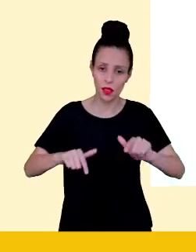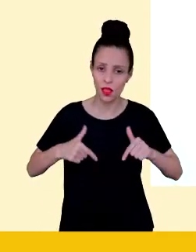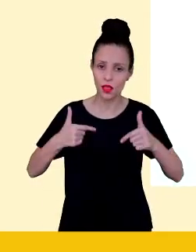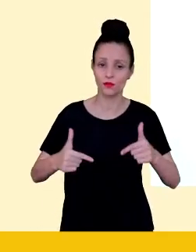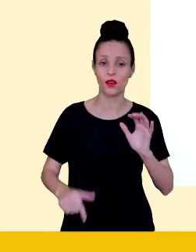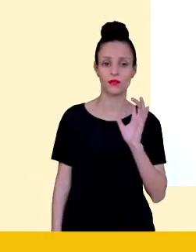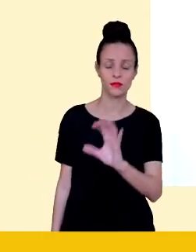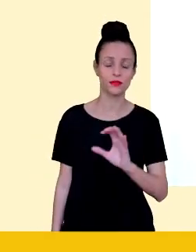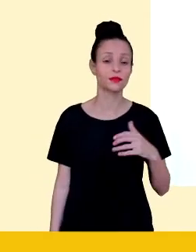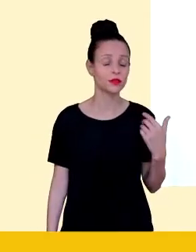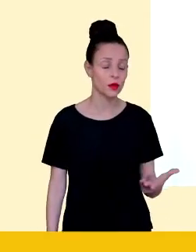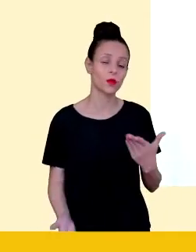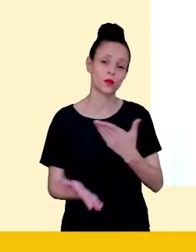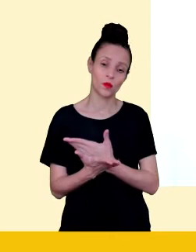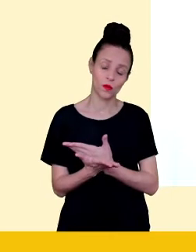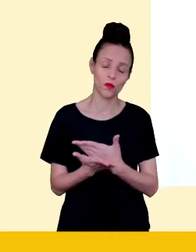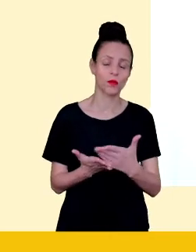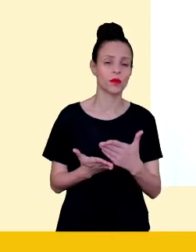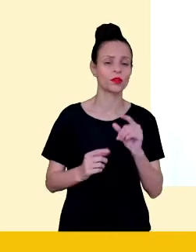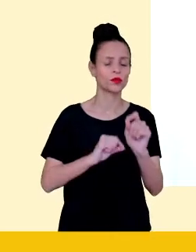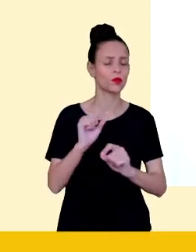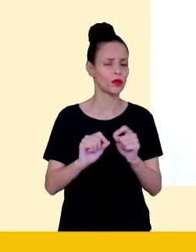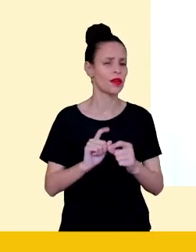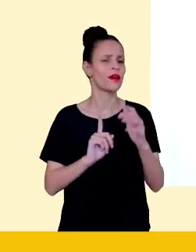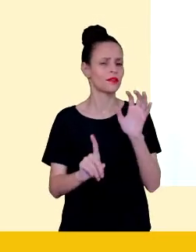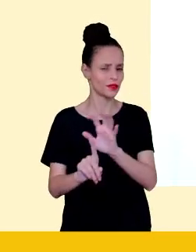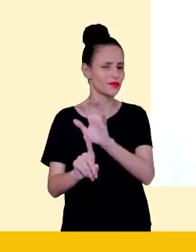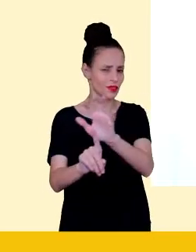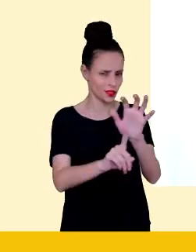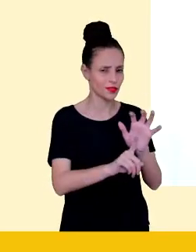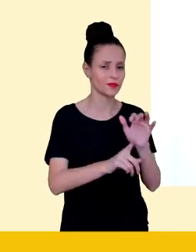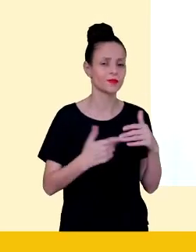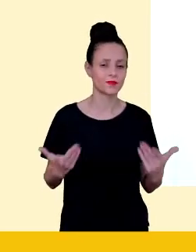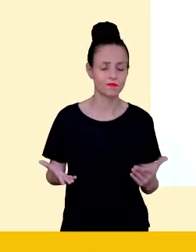que eles tinham que agir daquela forma, começou a